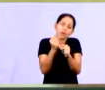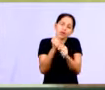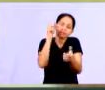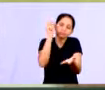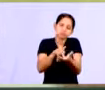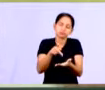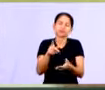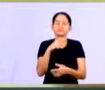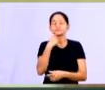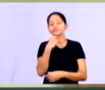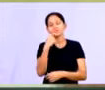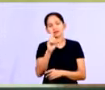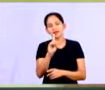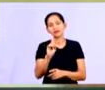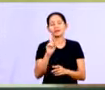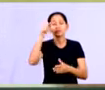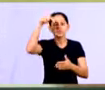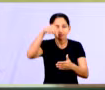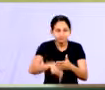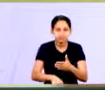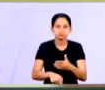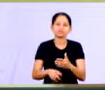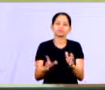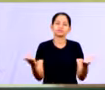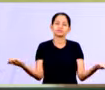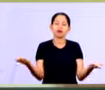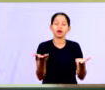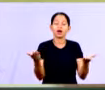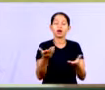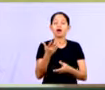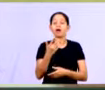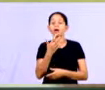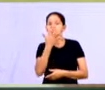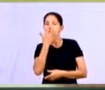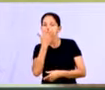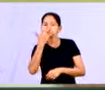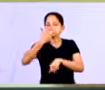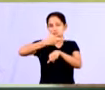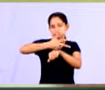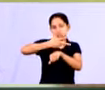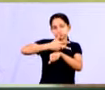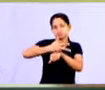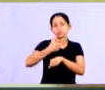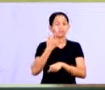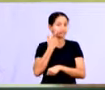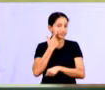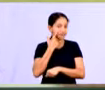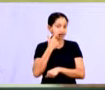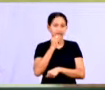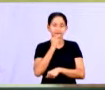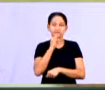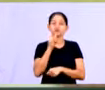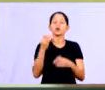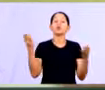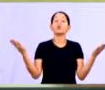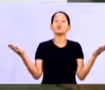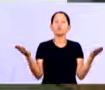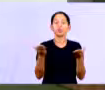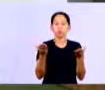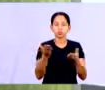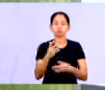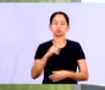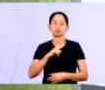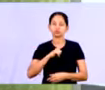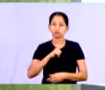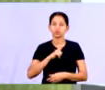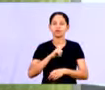mais profundo. Tá? Vamos assistir então uma externa hoje, professor? Isso, hoje a gente vai ter uma externa com a